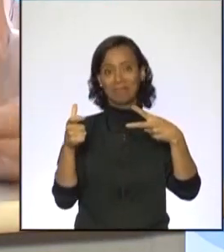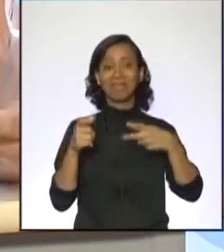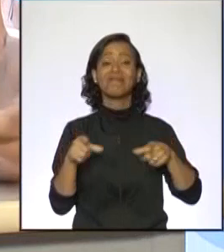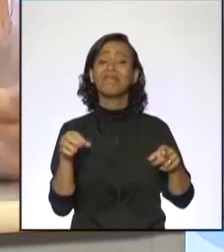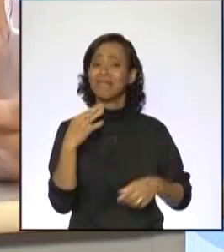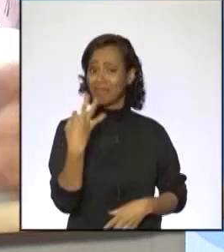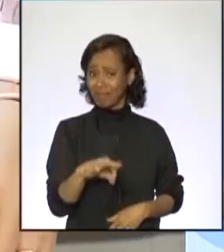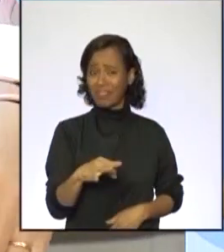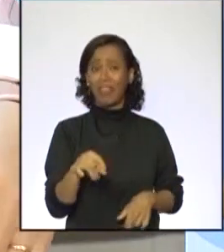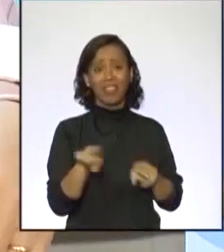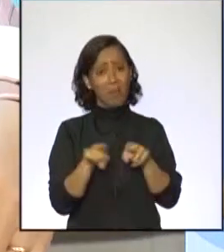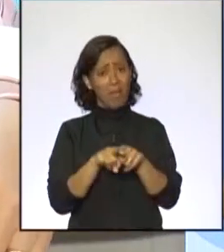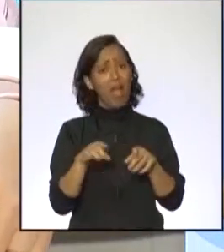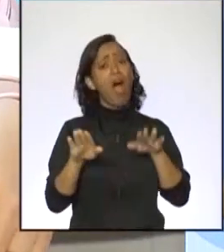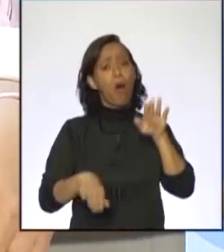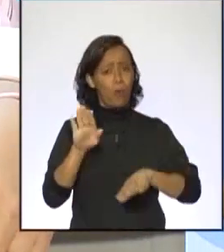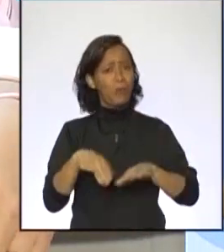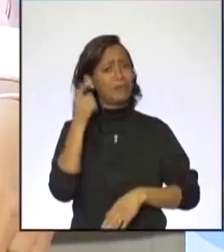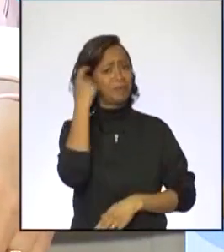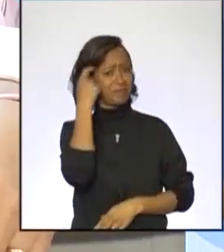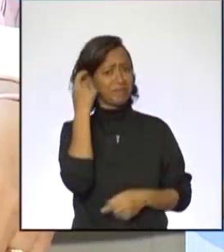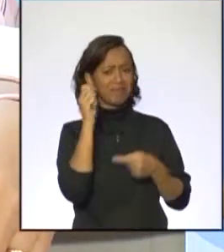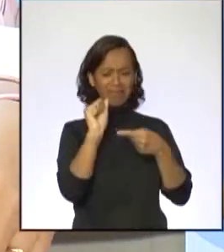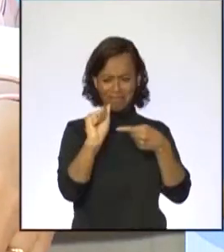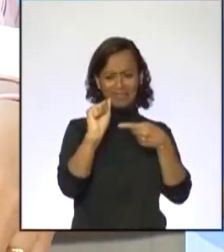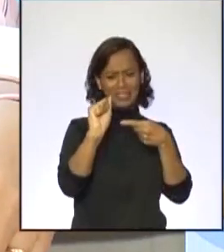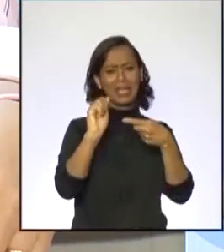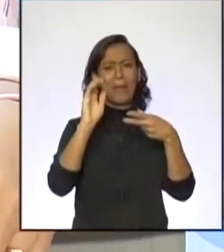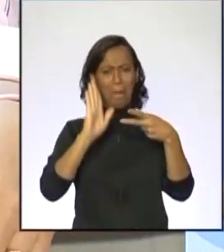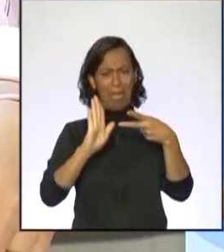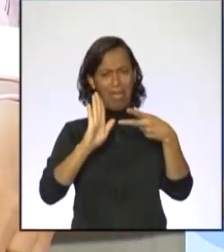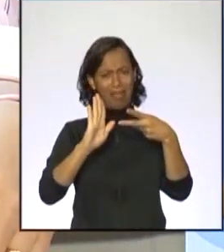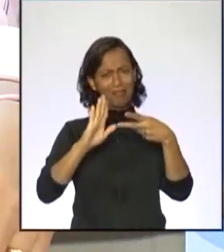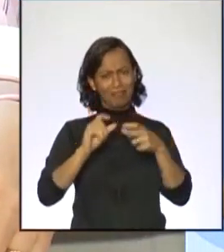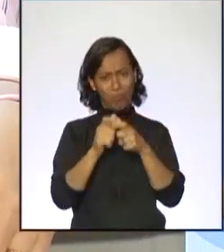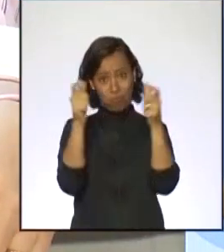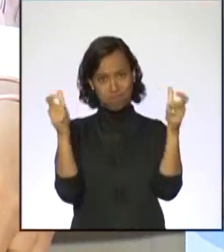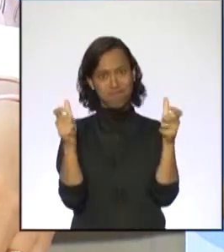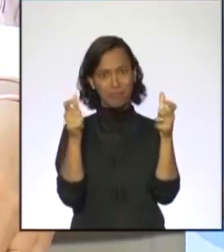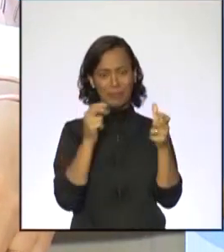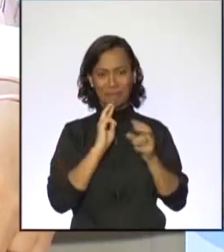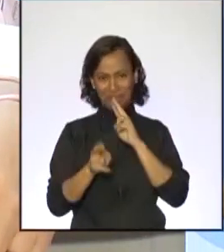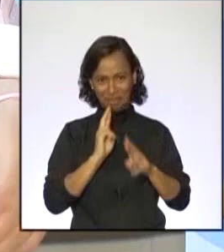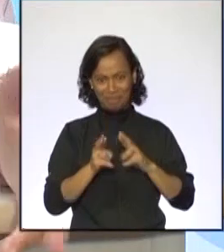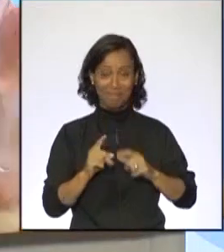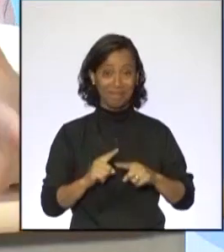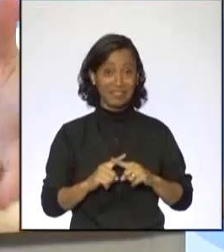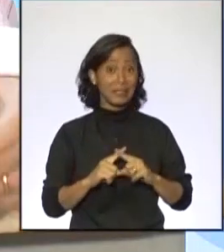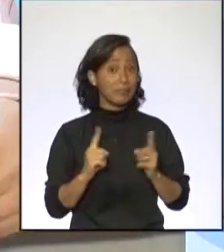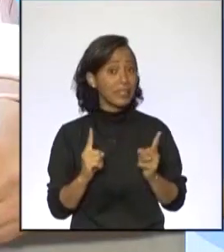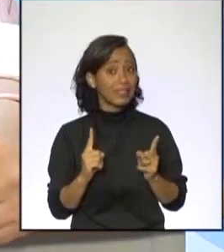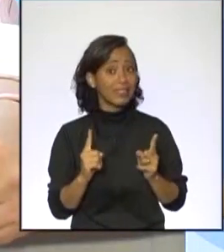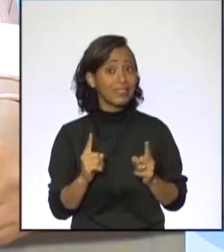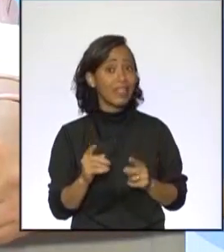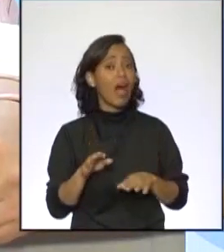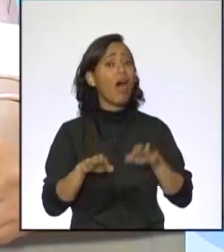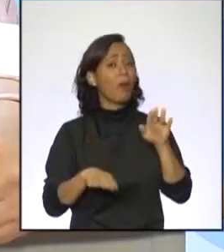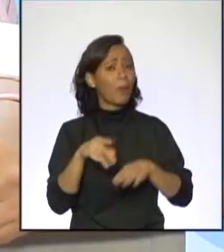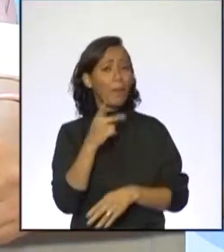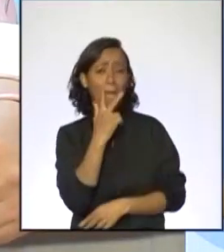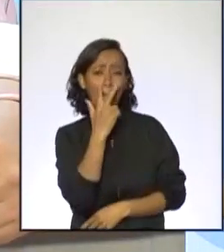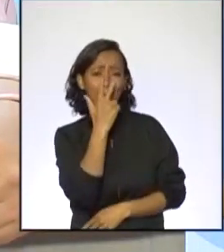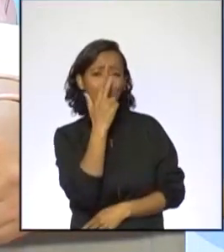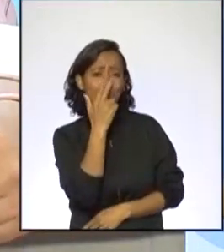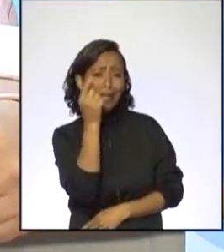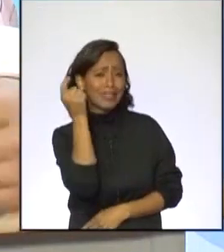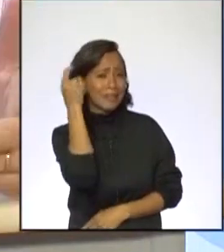ser resposta aí para o nosso momento refletivo, né, de reflexão, a gente pode dizer, estão achando que é mais alternativa